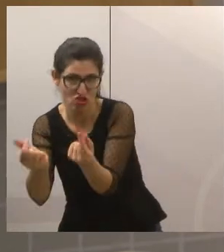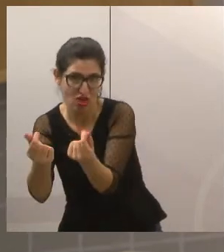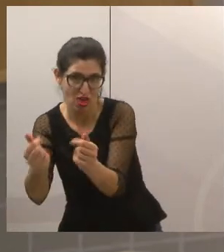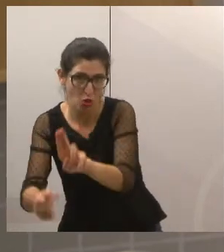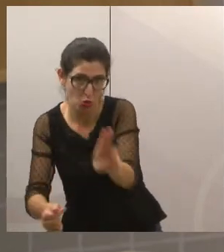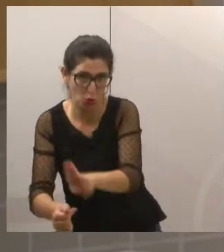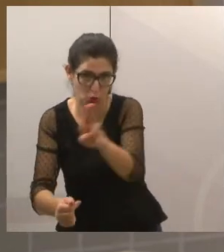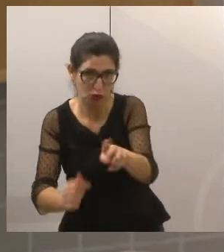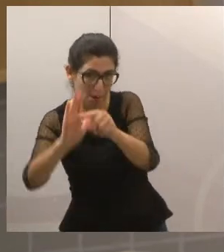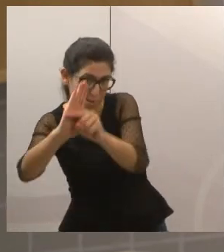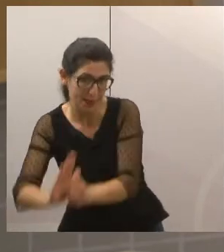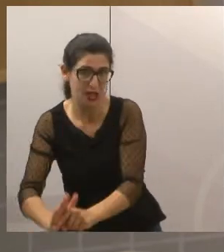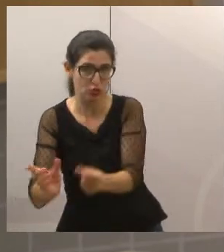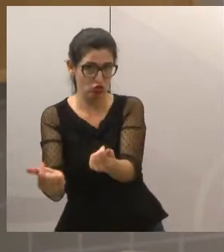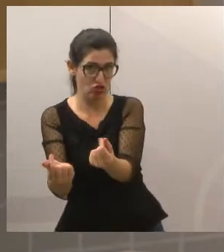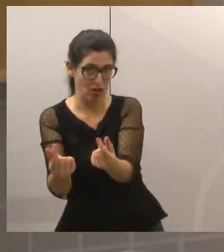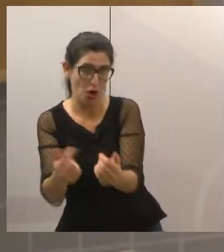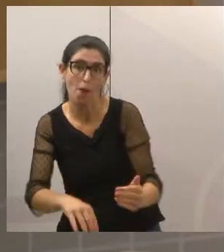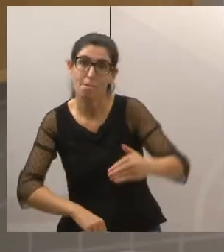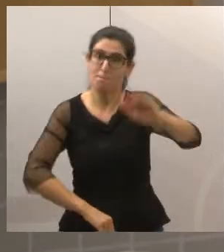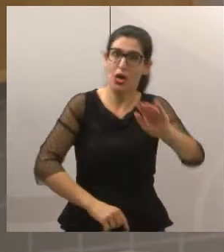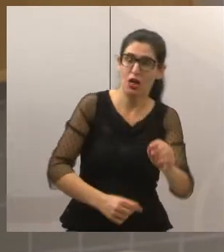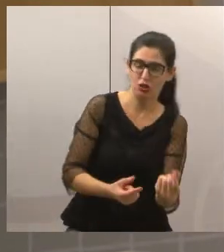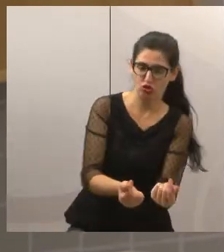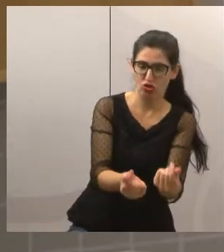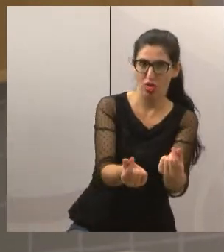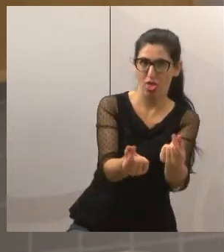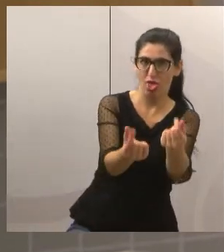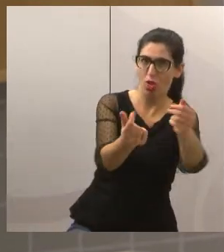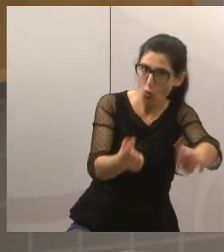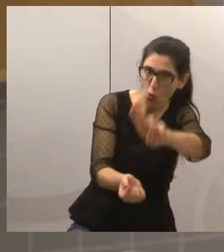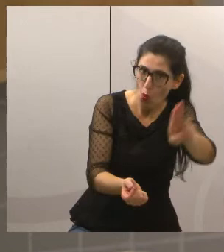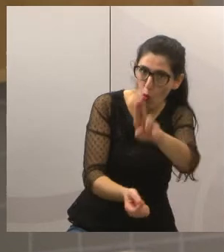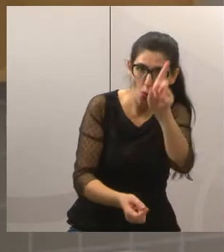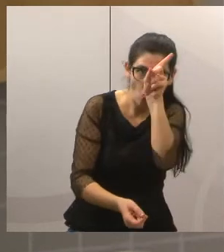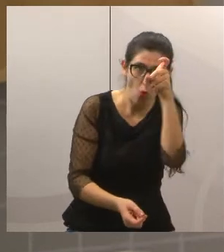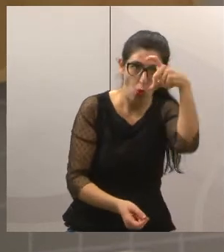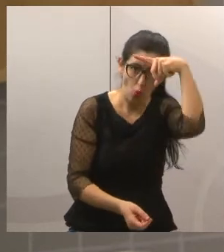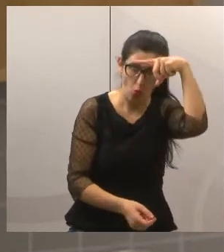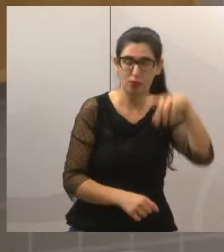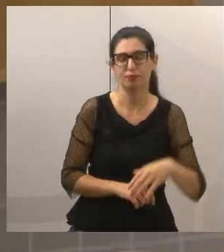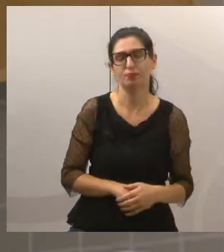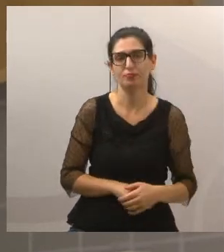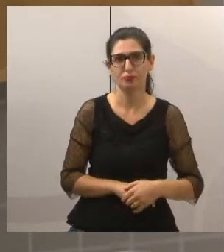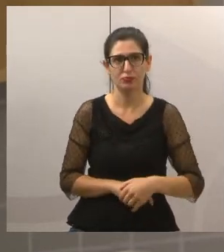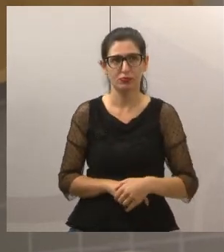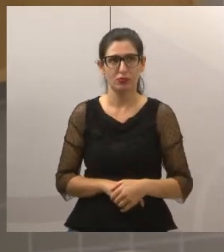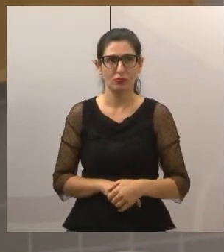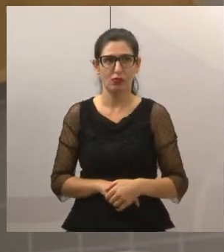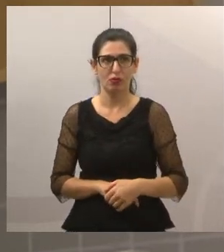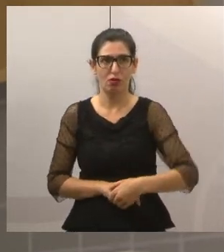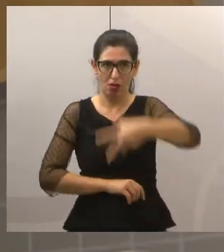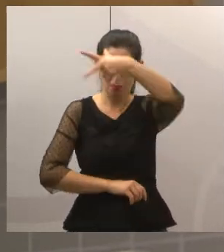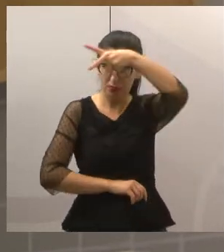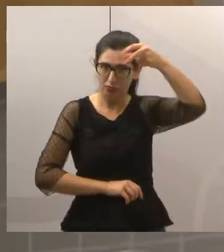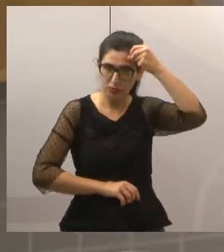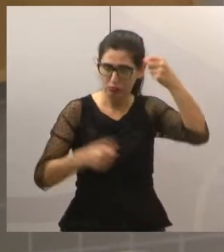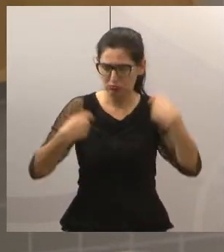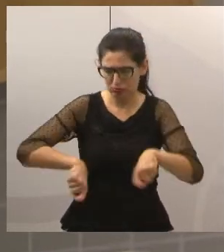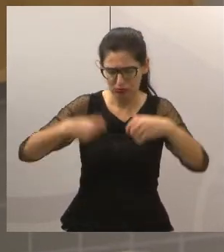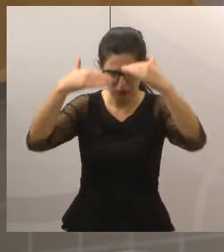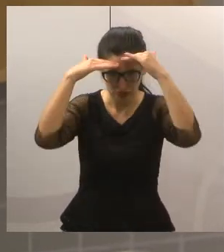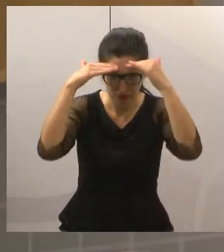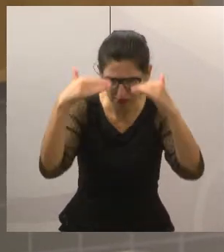E, no atual momento, a capacidade de investimento da prefeitura já está no seu máximo, então não tem para onde crescer